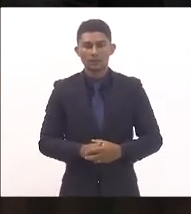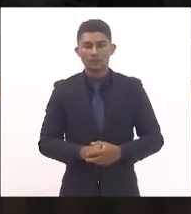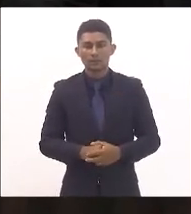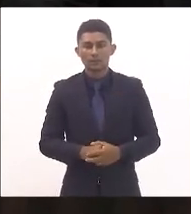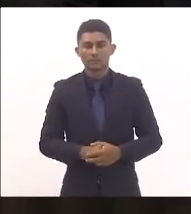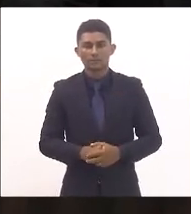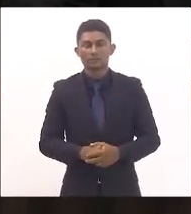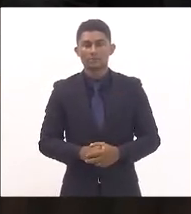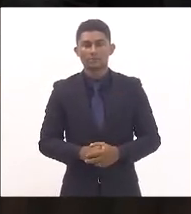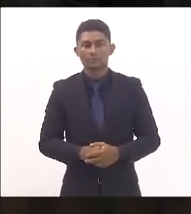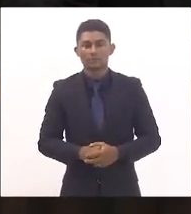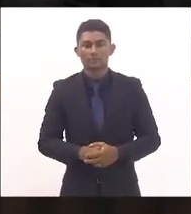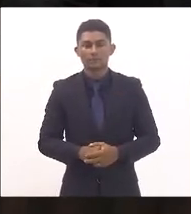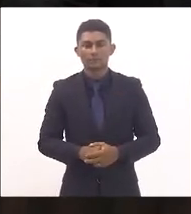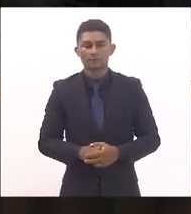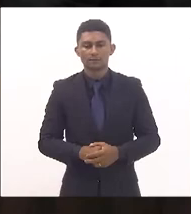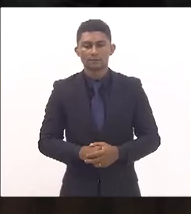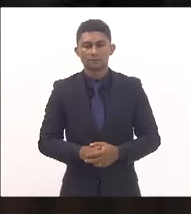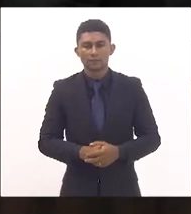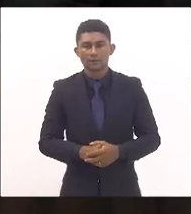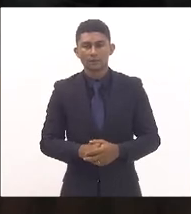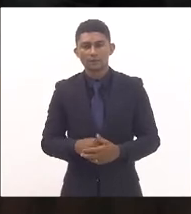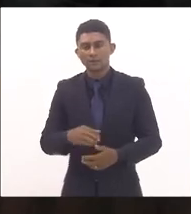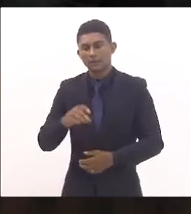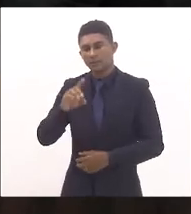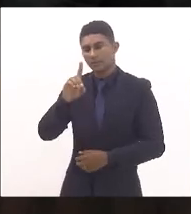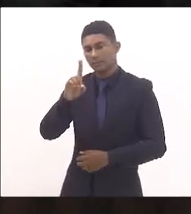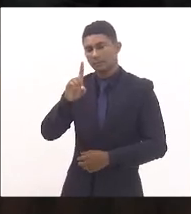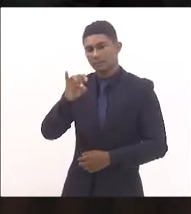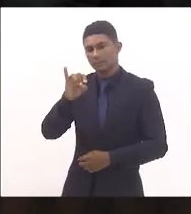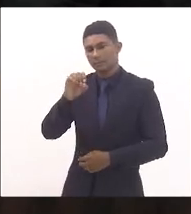Deputado Valdec Carneiro. Deputado Dionísio Lins.